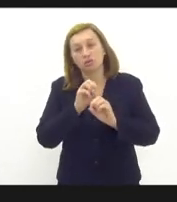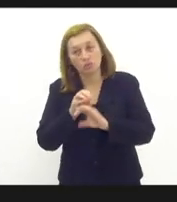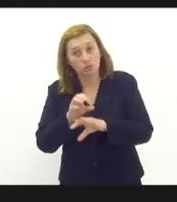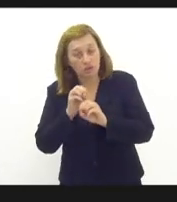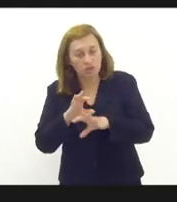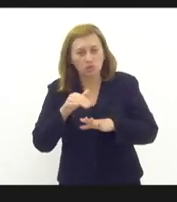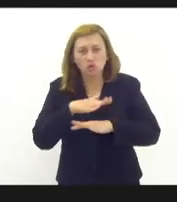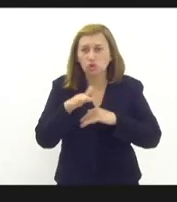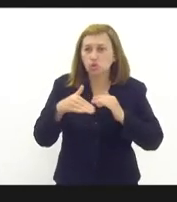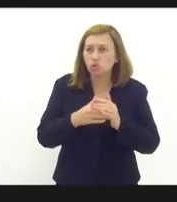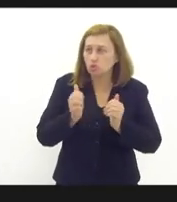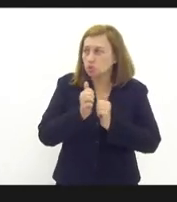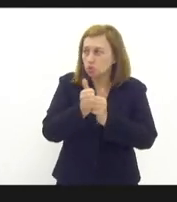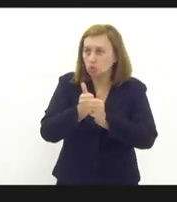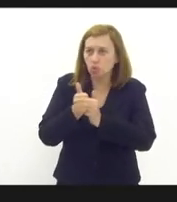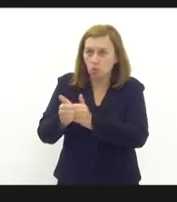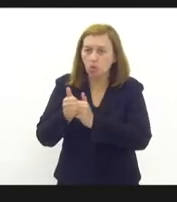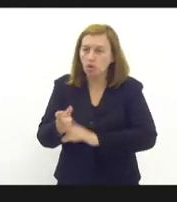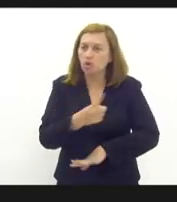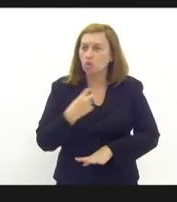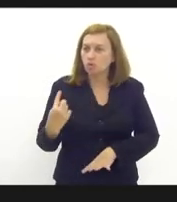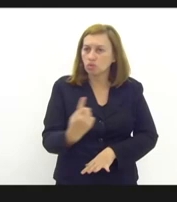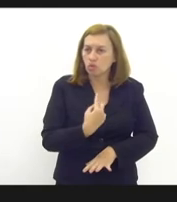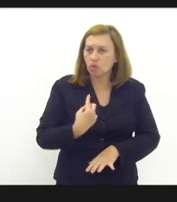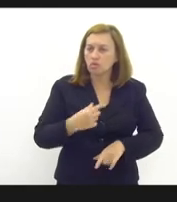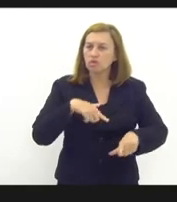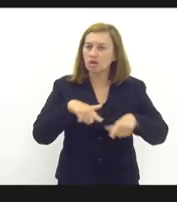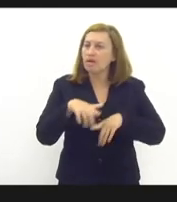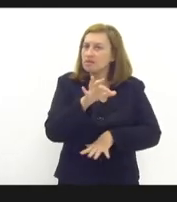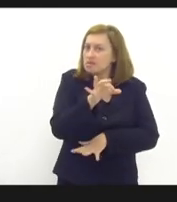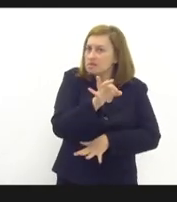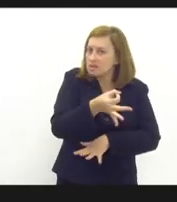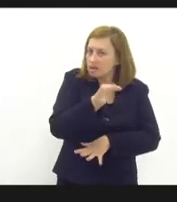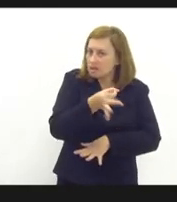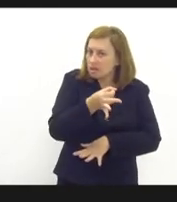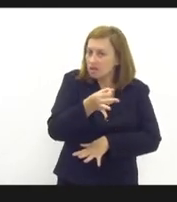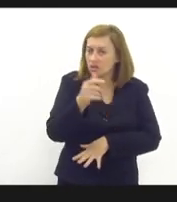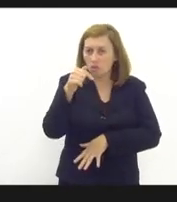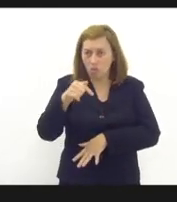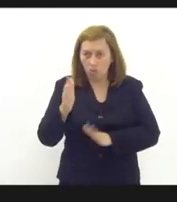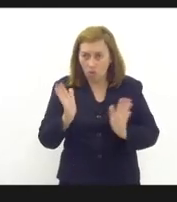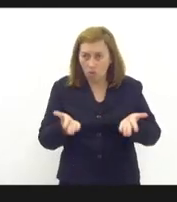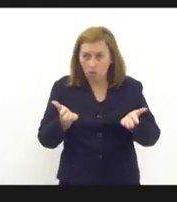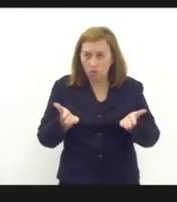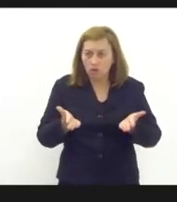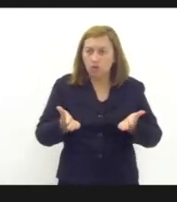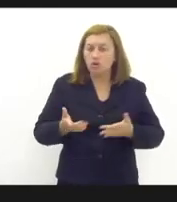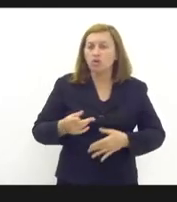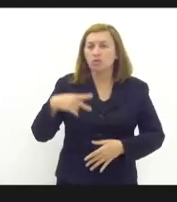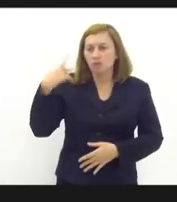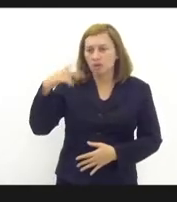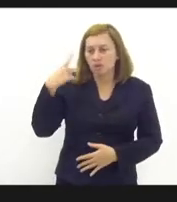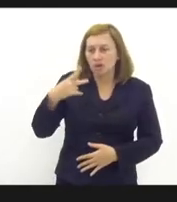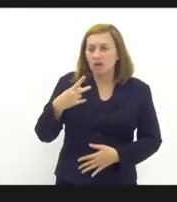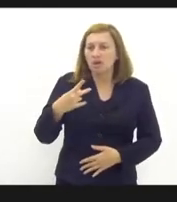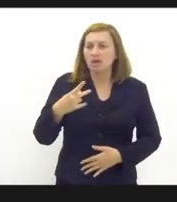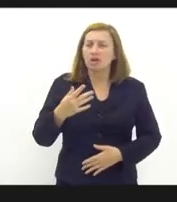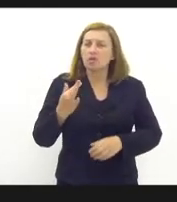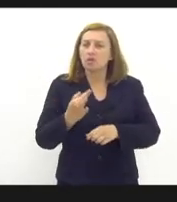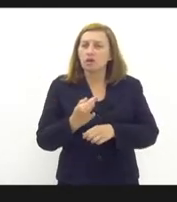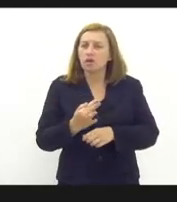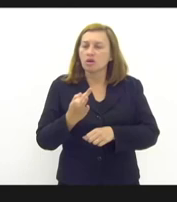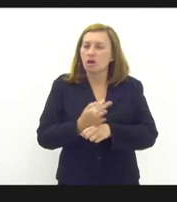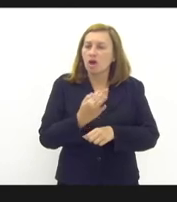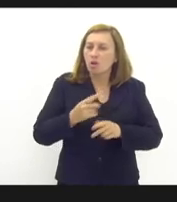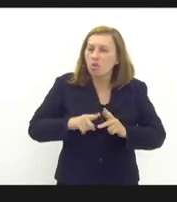em todos os segmentos. E o nosso dever, com certeza, aqui hoje, como legislador, é tentar ajudar